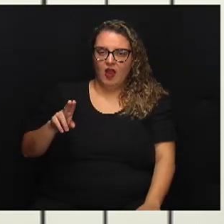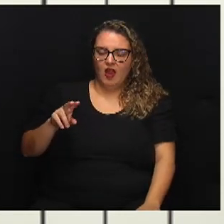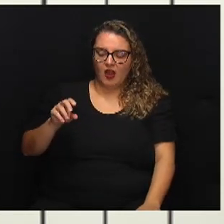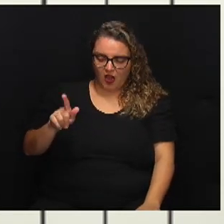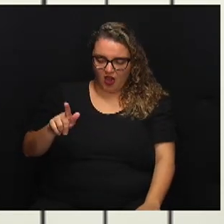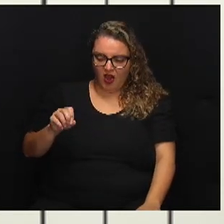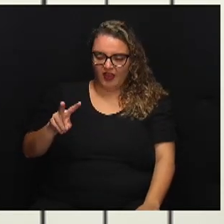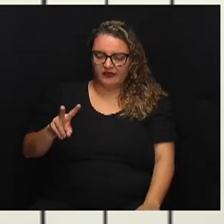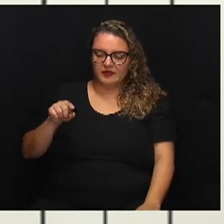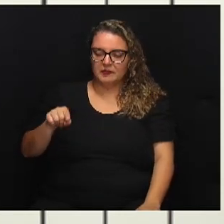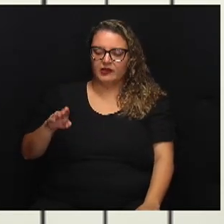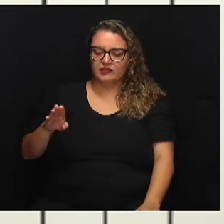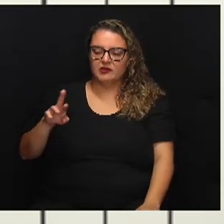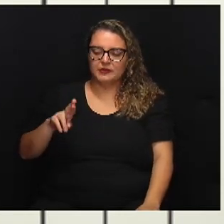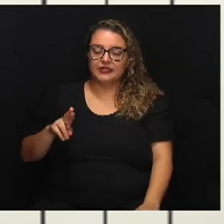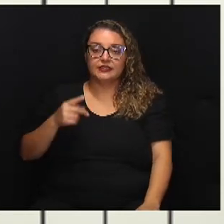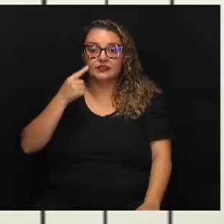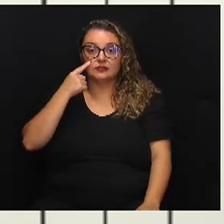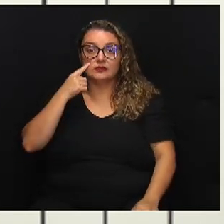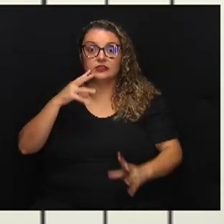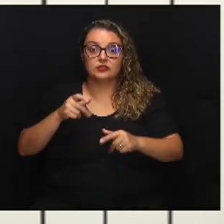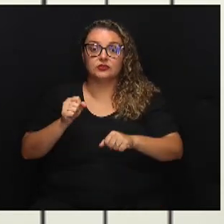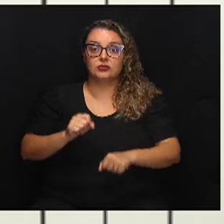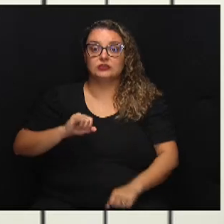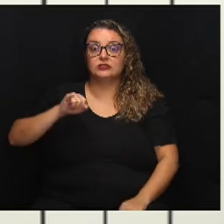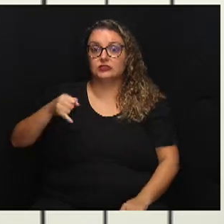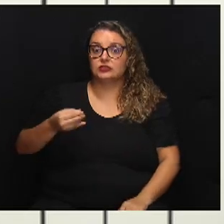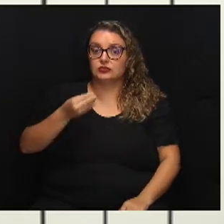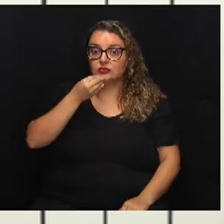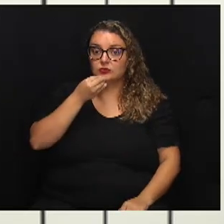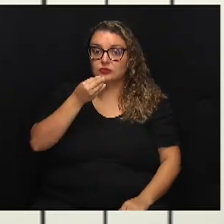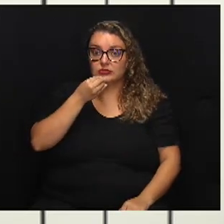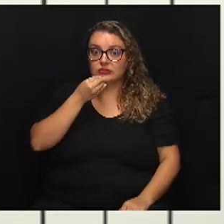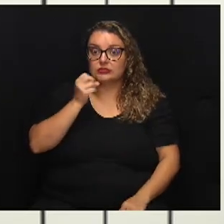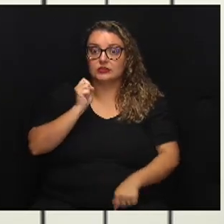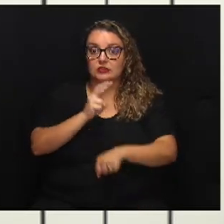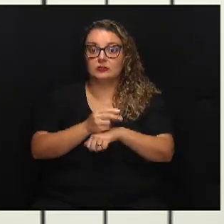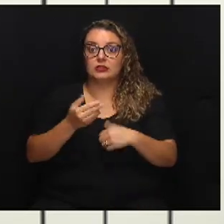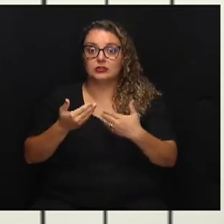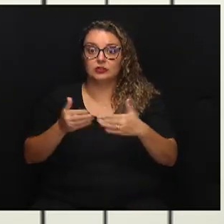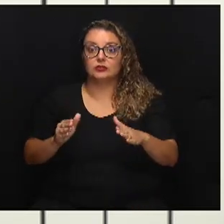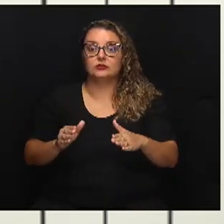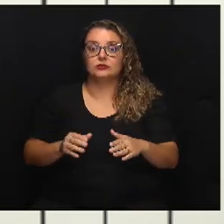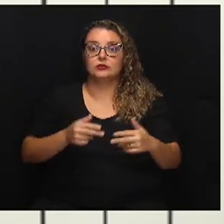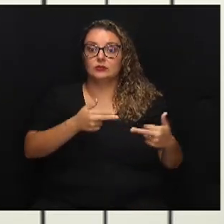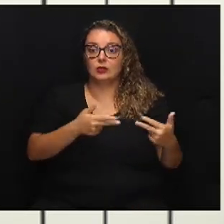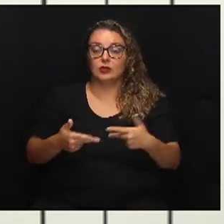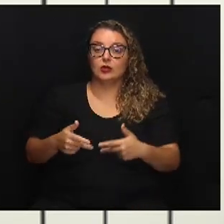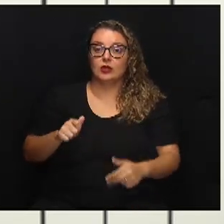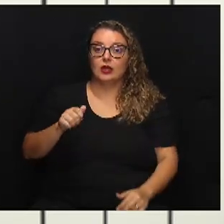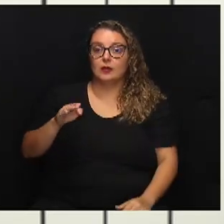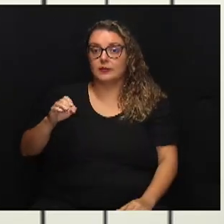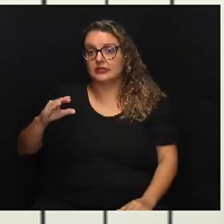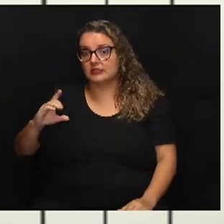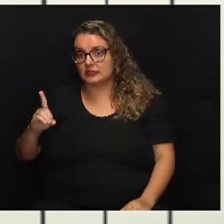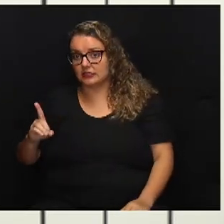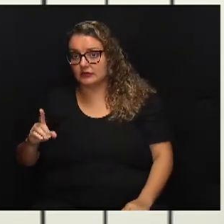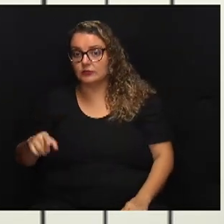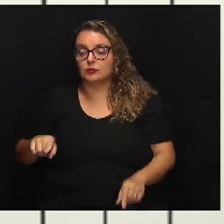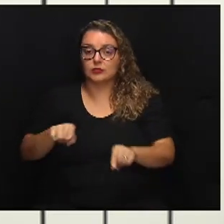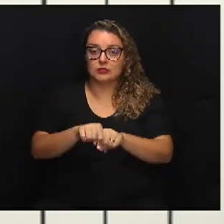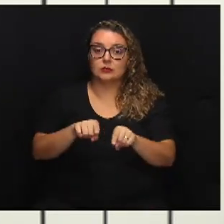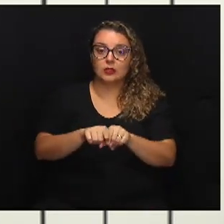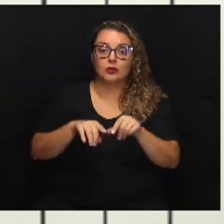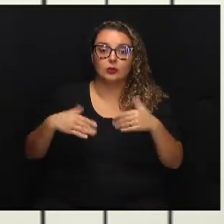cepat.campinas.sp.gov.br, e você confere lá todas as oportunidades que estão ali por ordem alfabética, inclusive qual